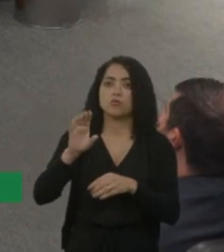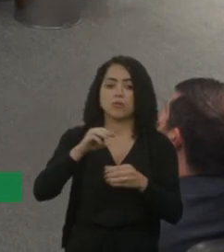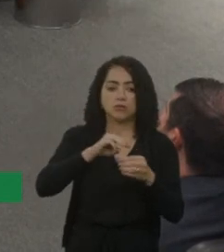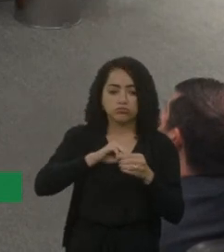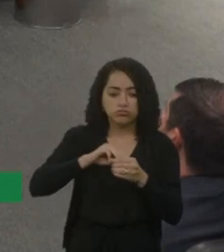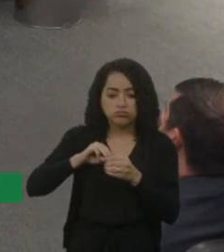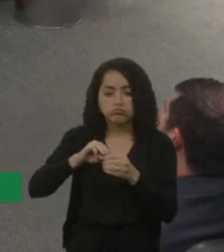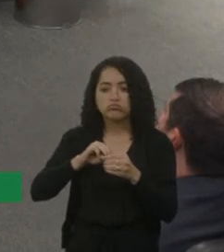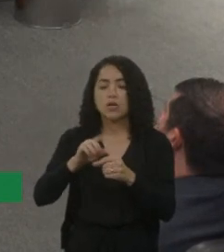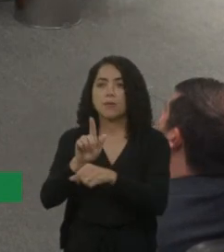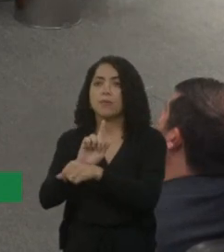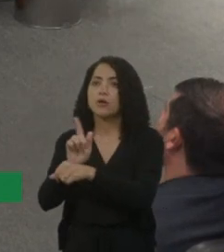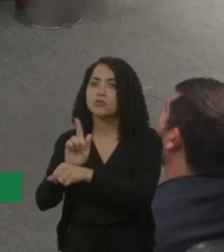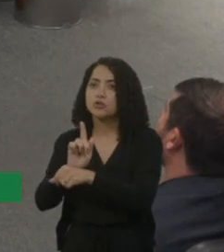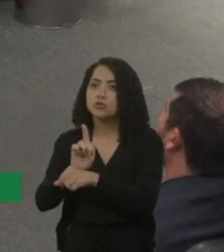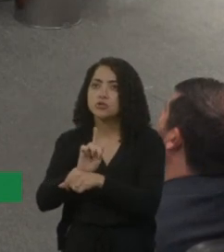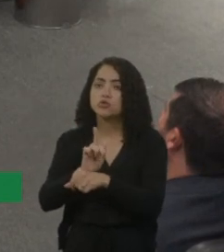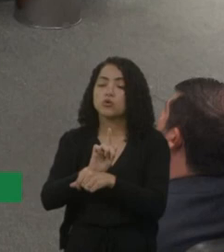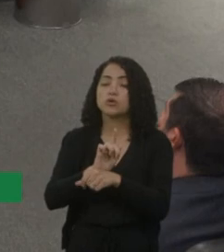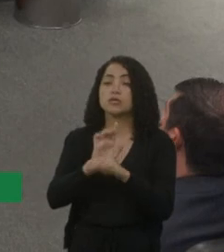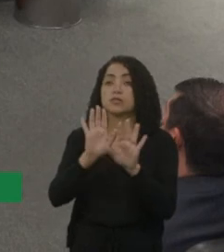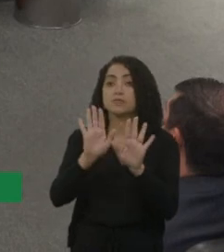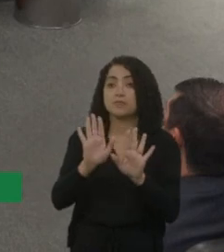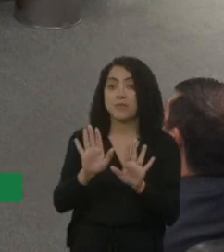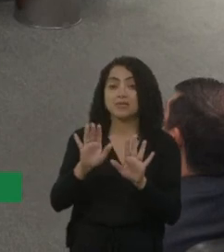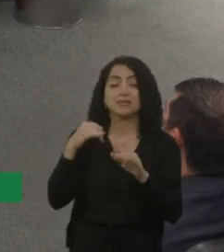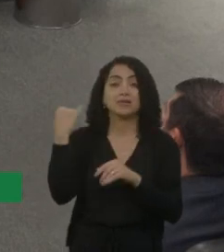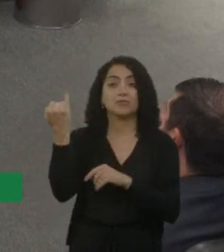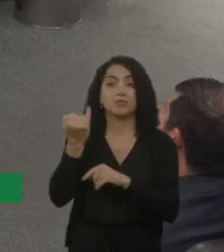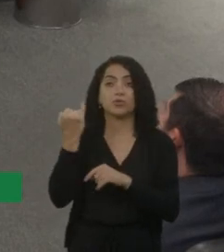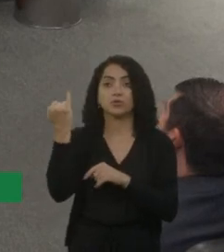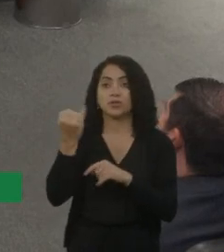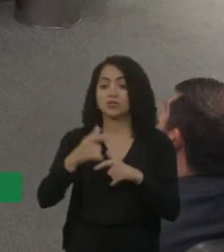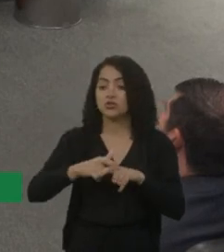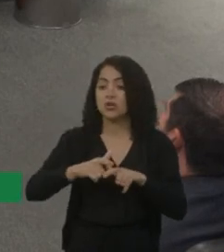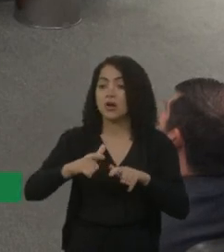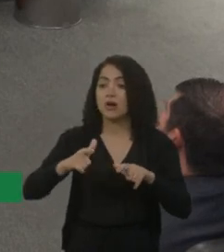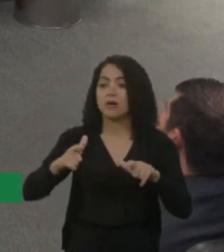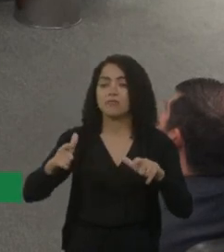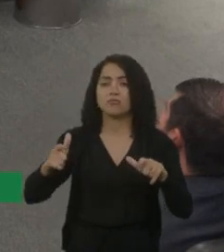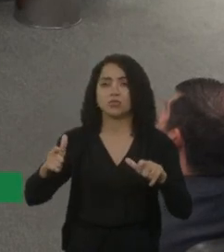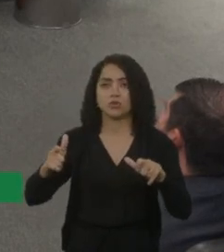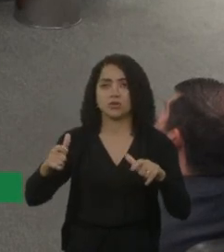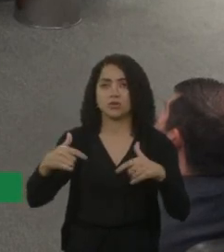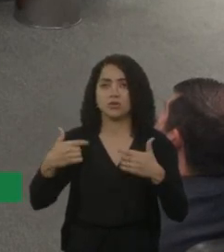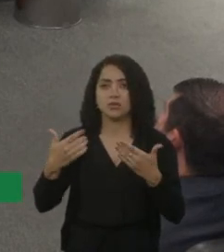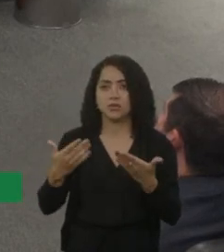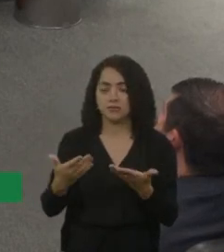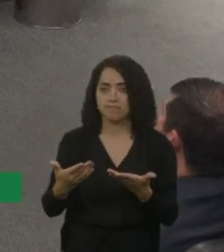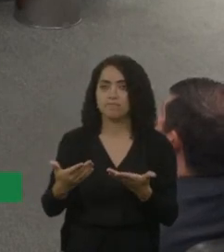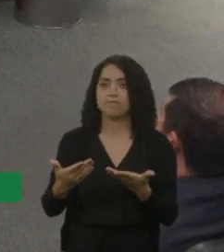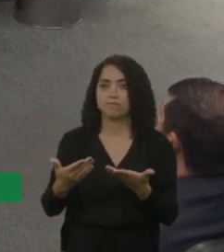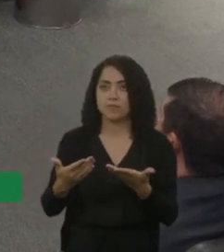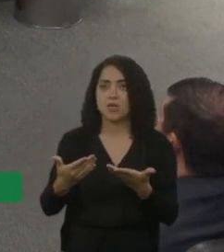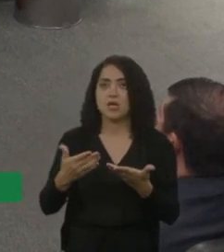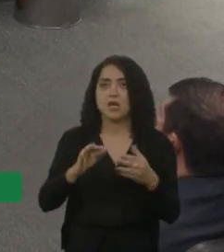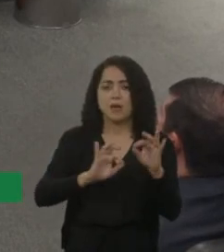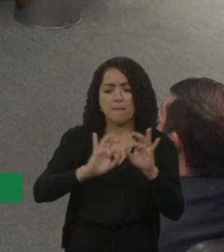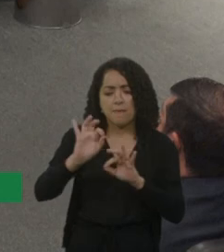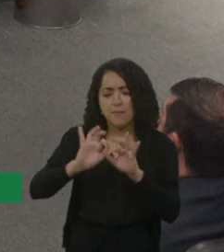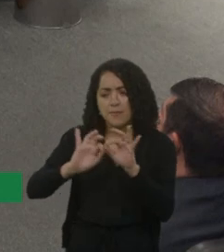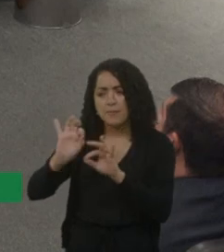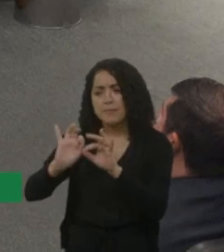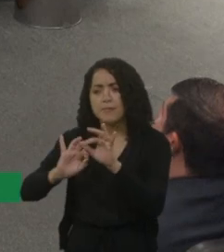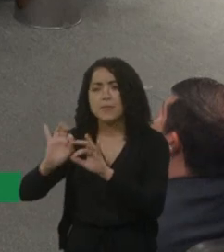pelos gestores, mas é de suma importância que a gente amplie o número de serviços, que a gente... padronize